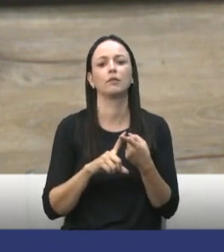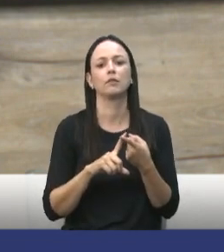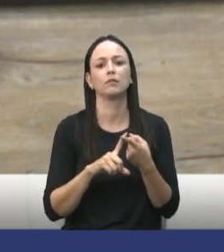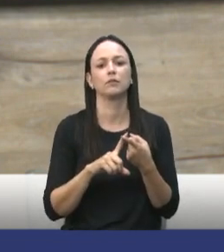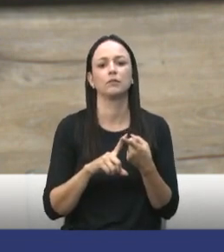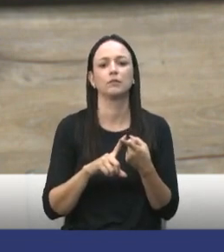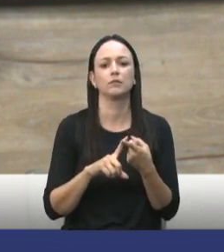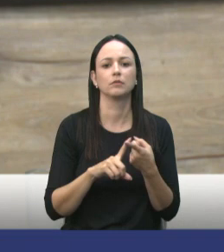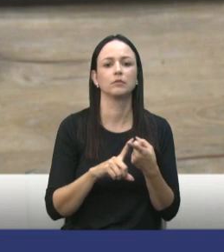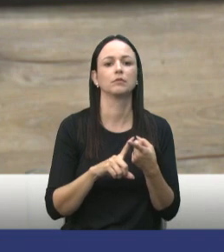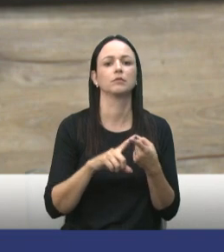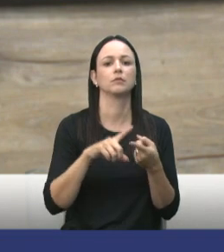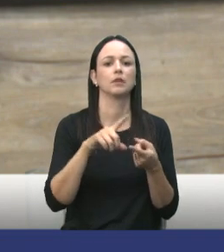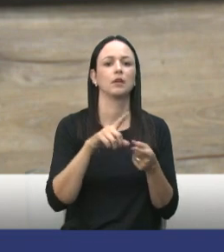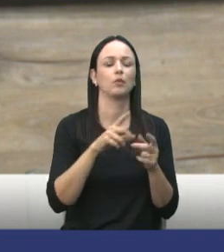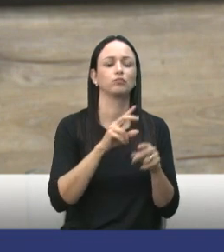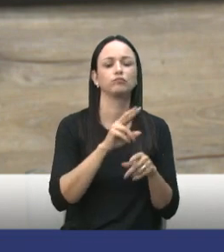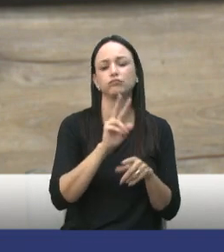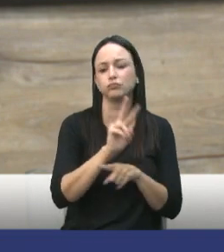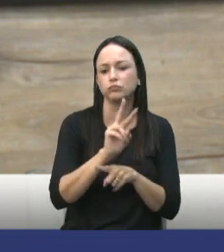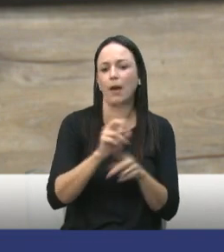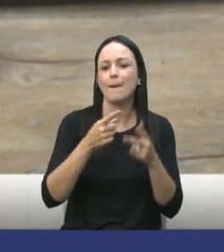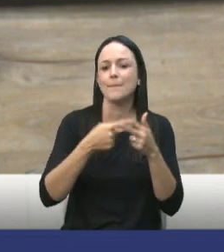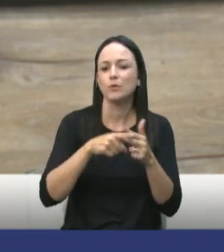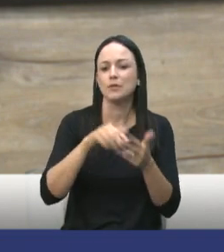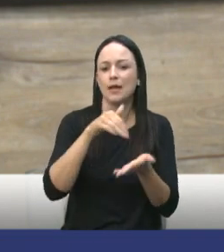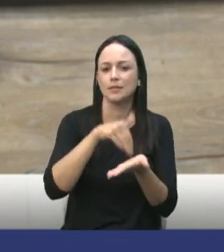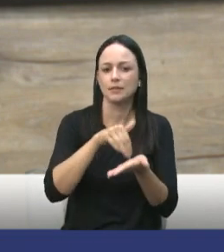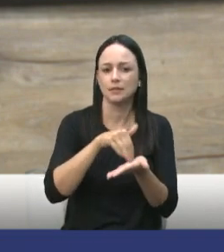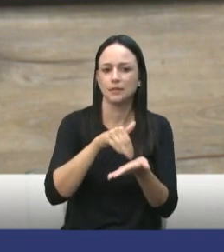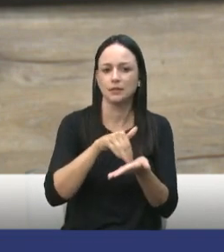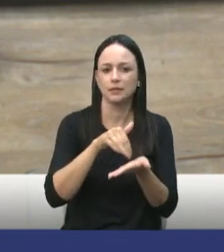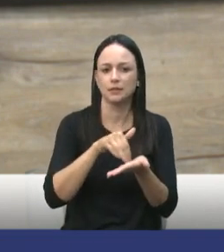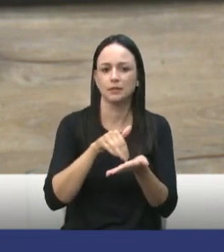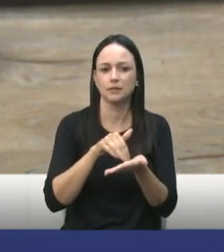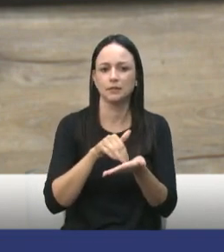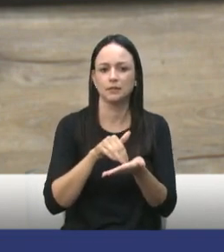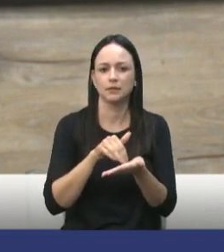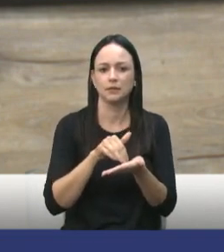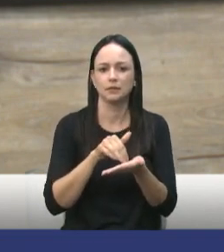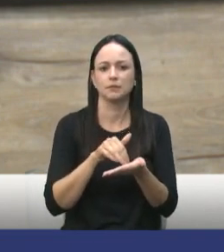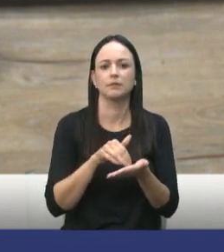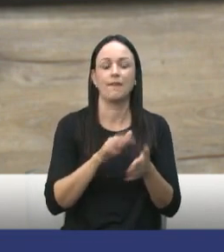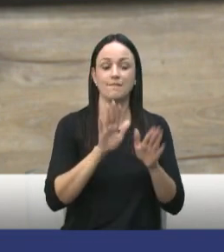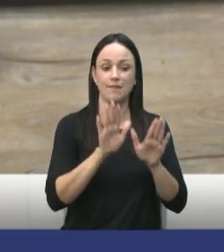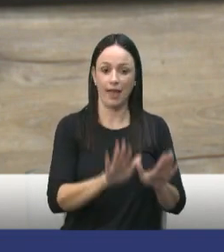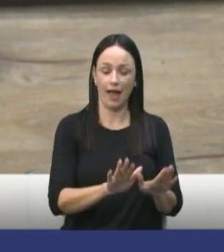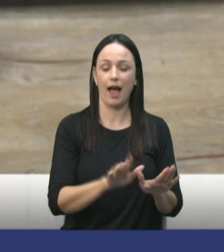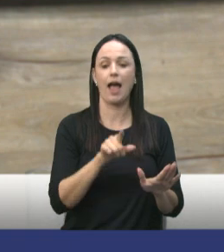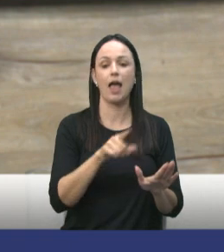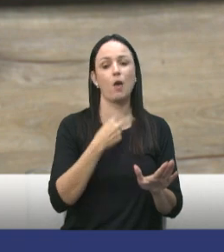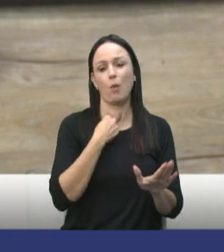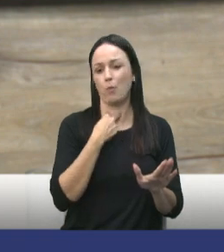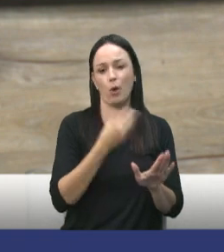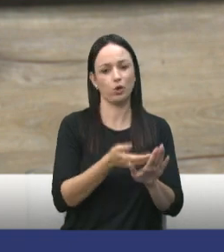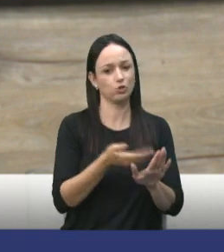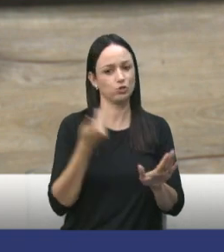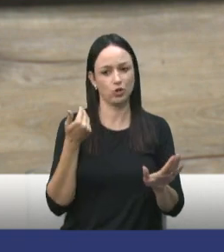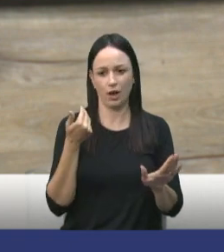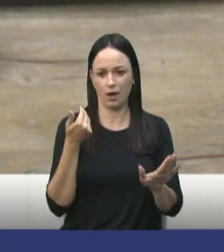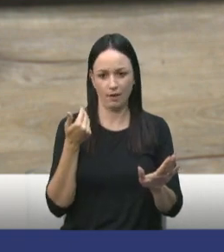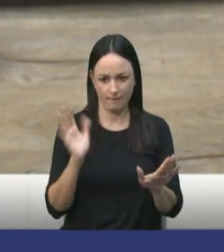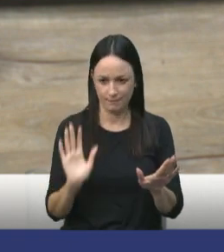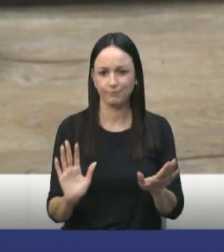envolva a manutenção das secretarias. Vamos manter primeiro aquilo que não temos como tirar do expediente